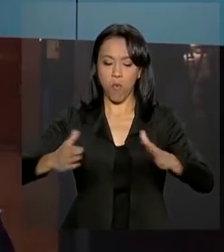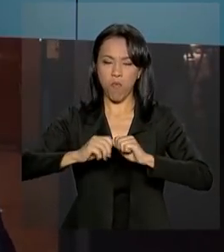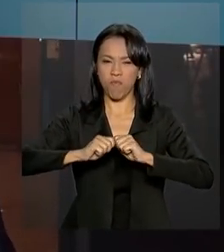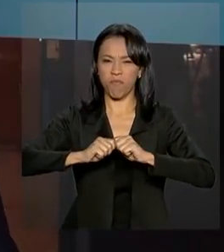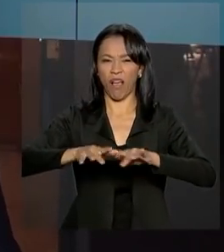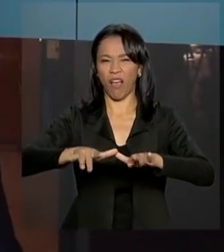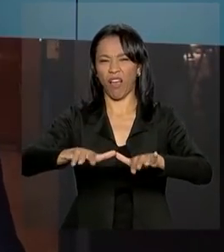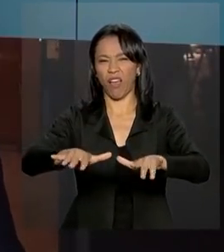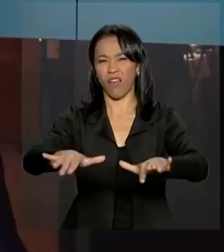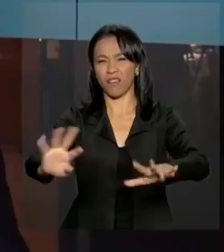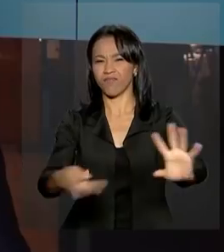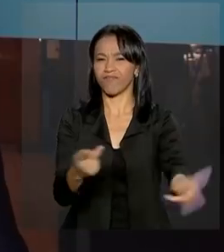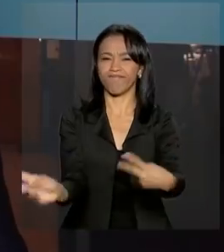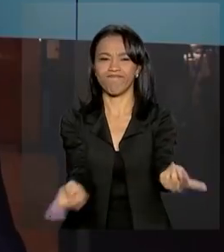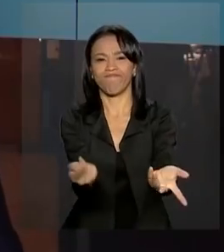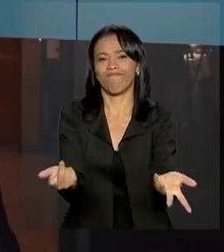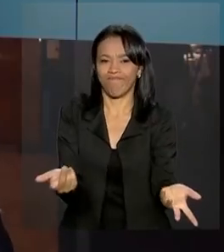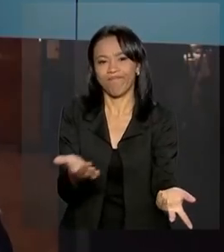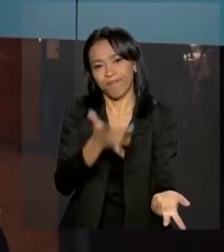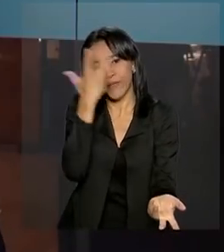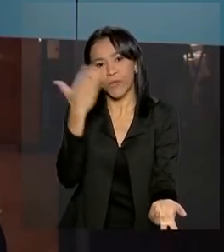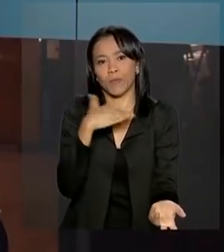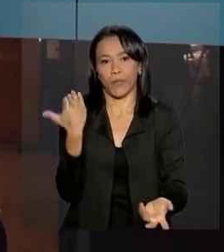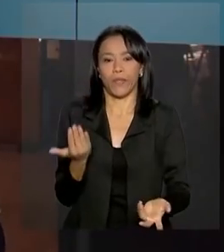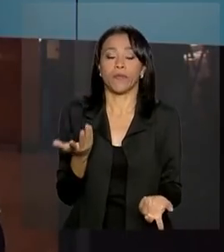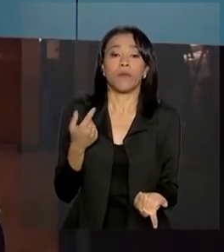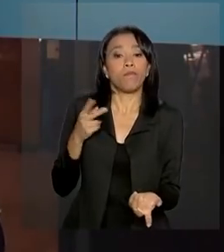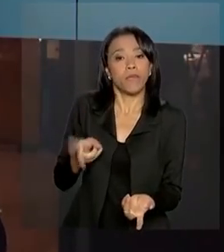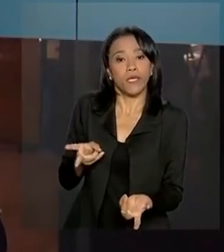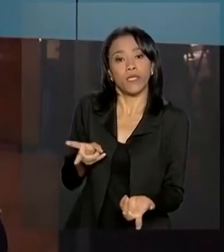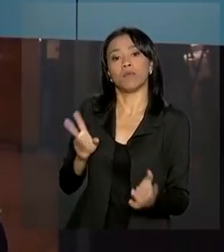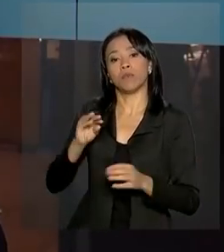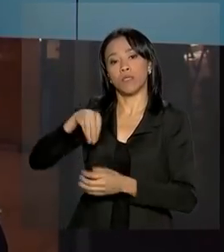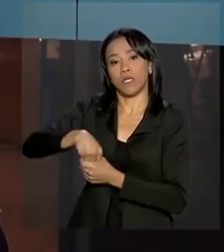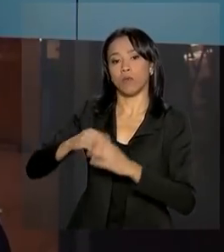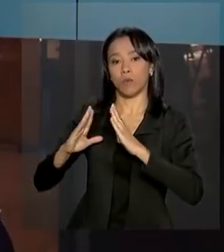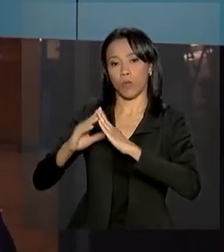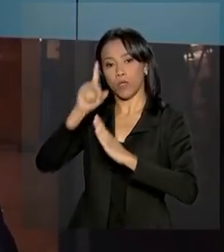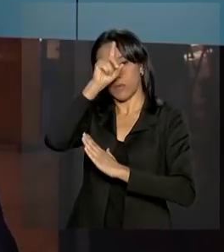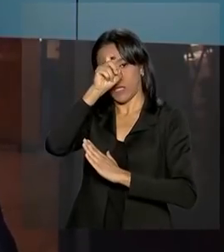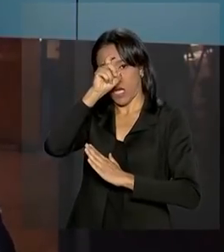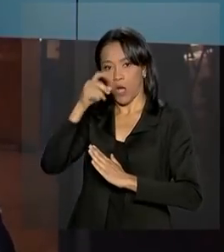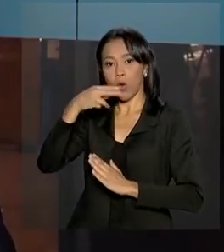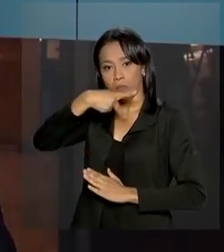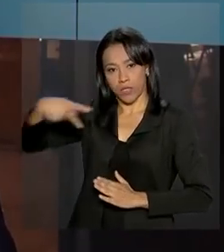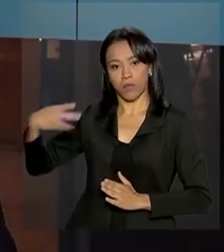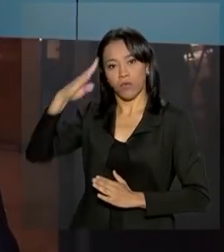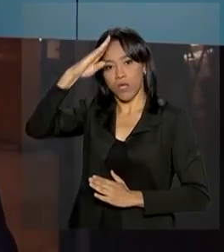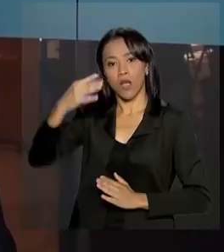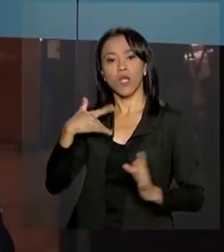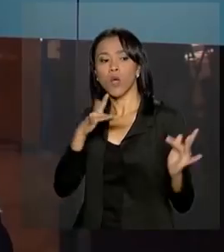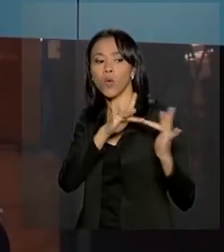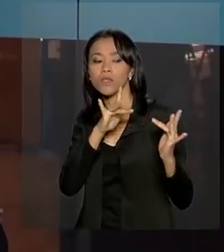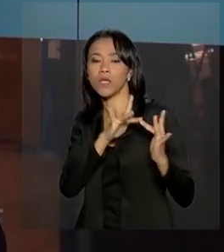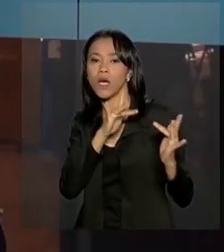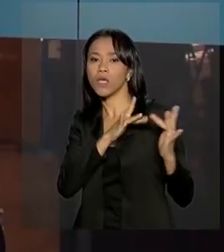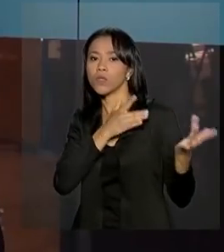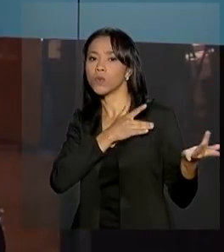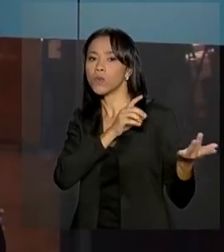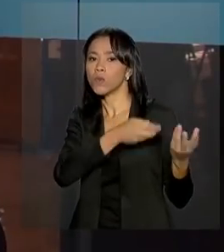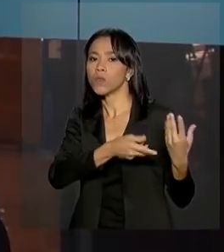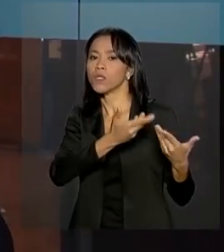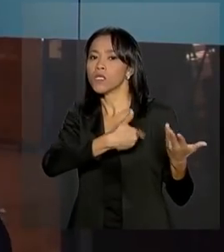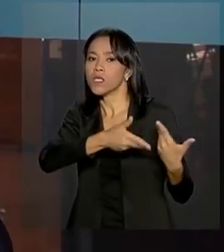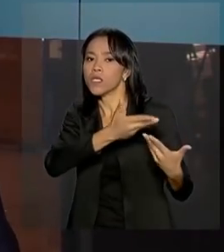aí muitas pessoas. O presidente, mesmo internado, tem mantido contato com o gabinete de emergência que foi montado pelo Palácio